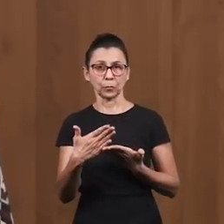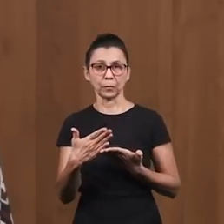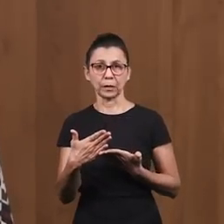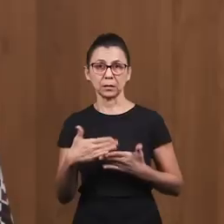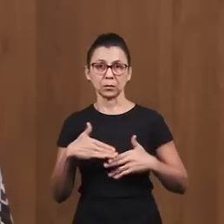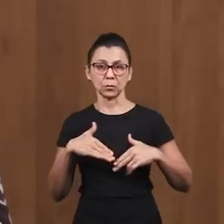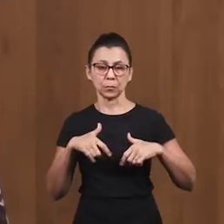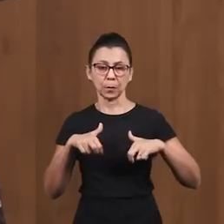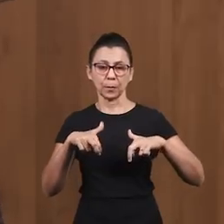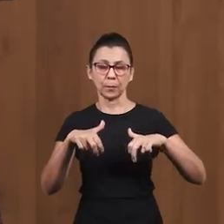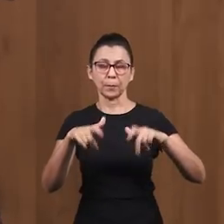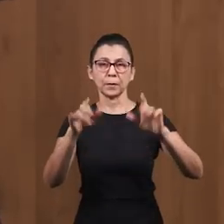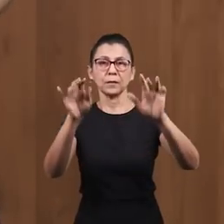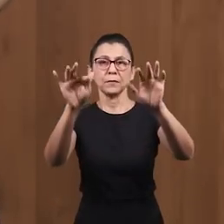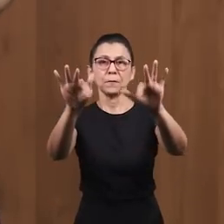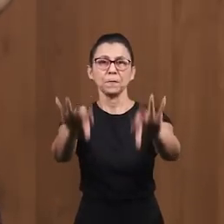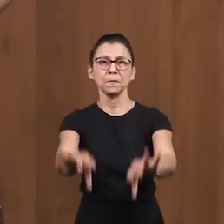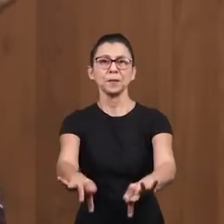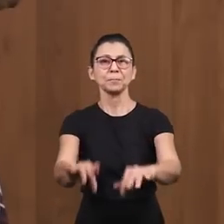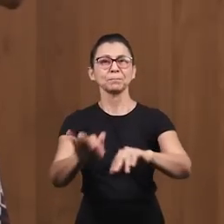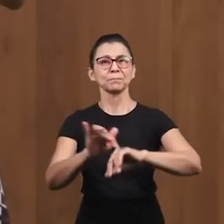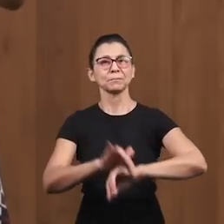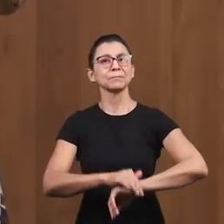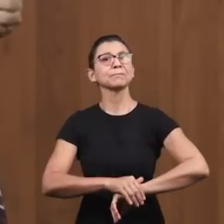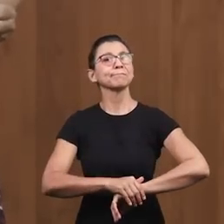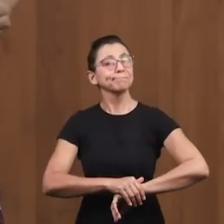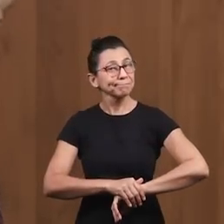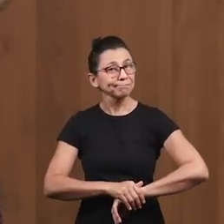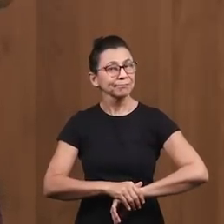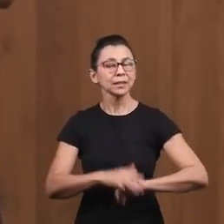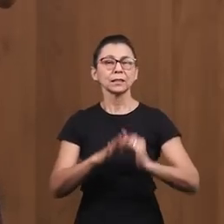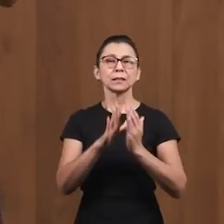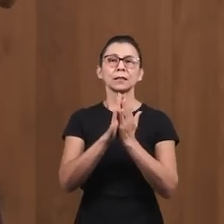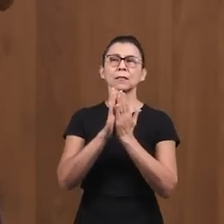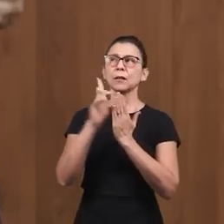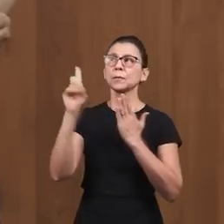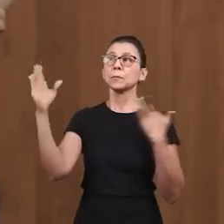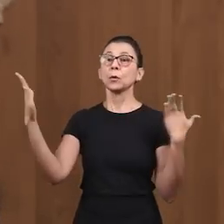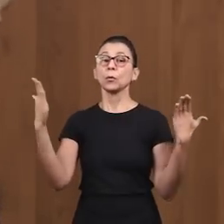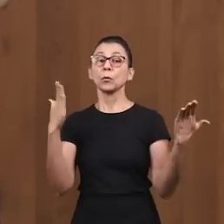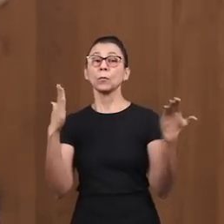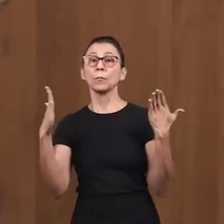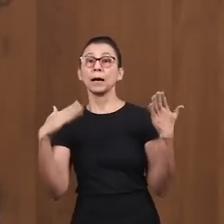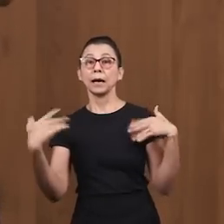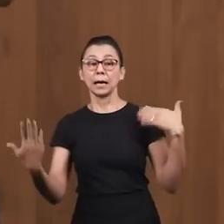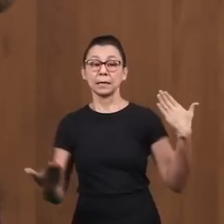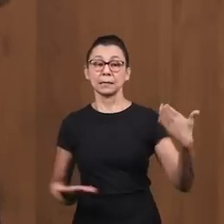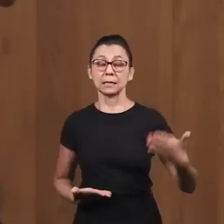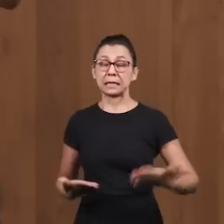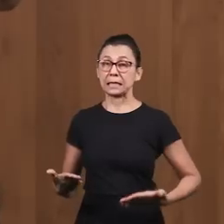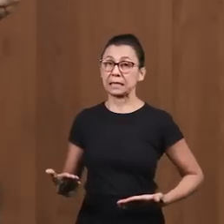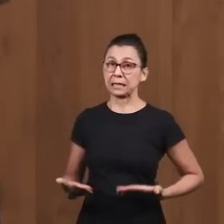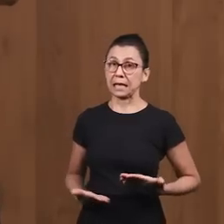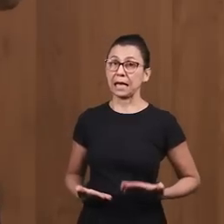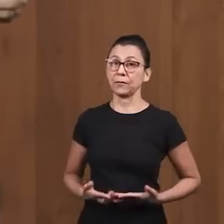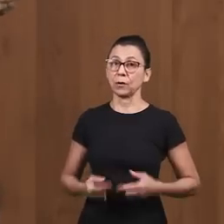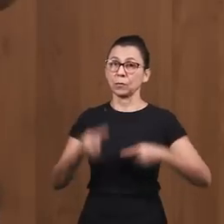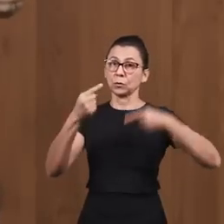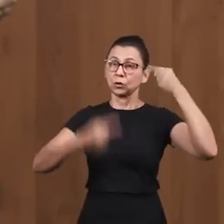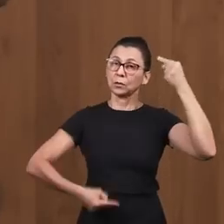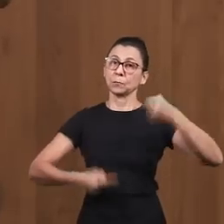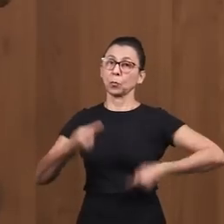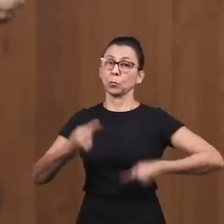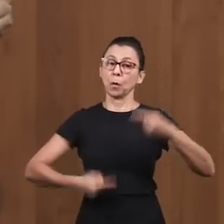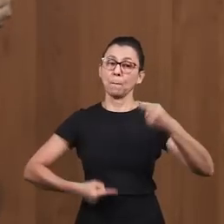fim. E a Bíblia nos compara com corredores. A Bíblia compara a